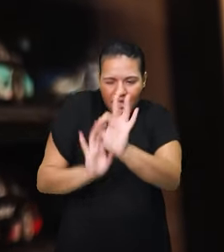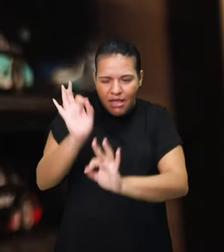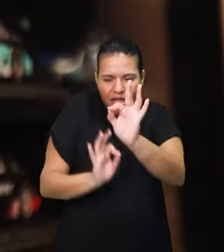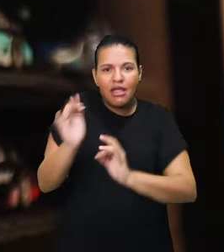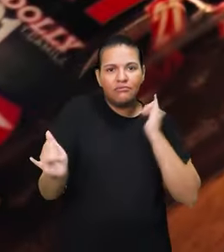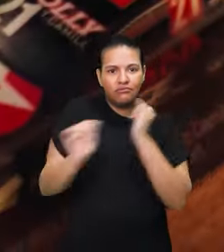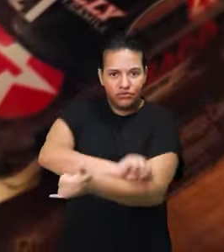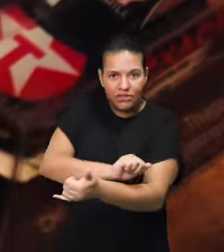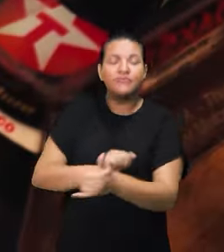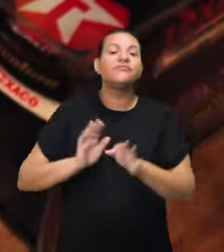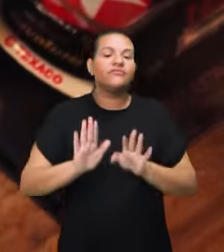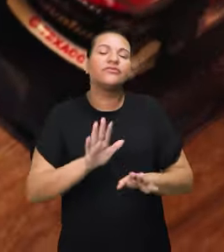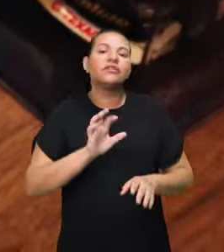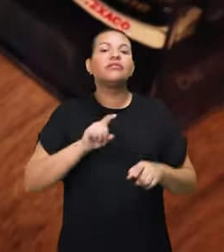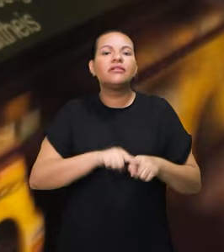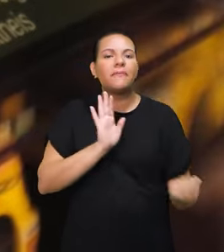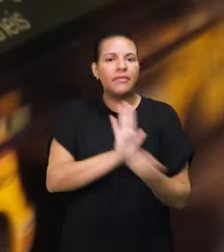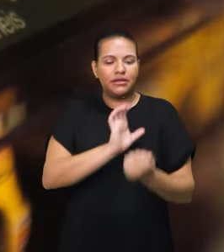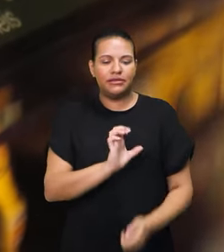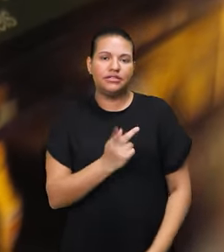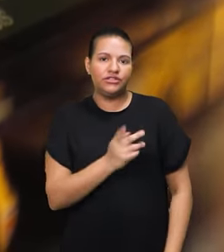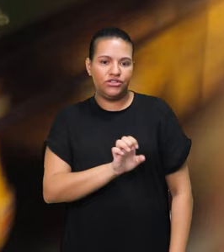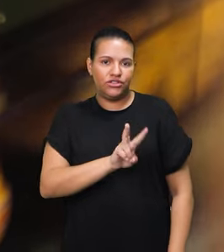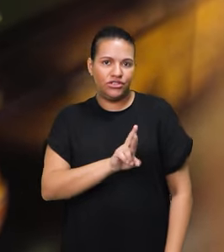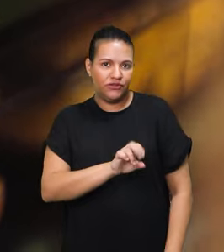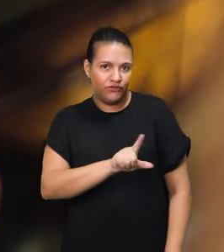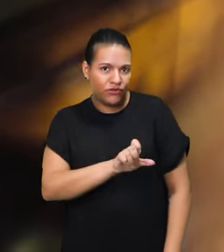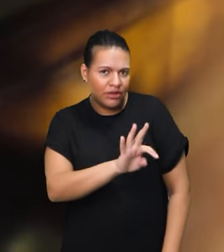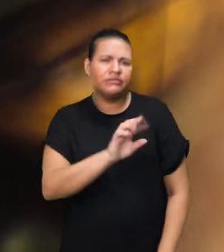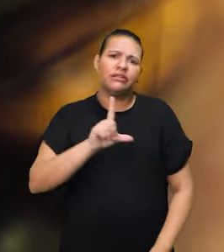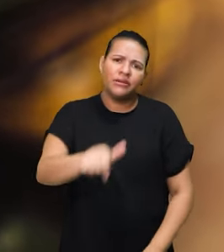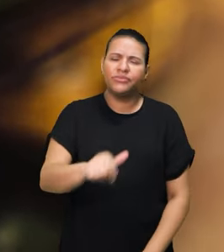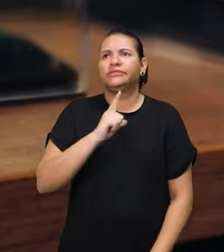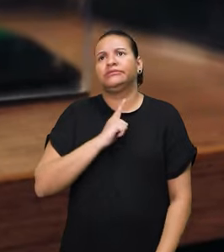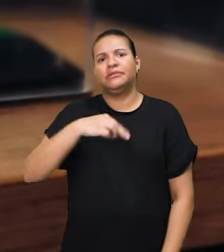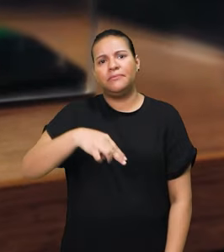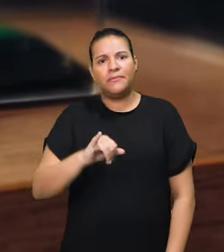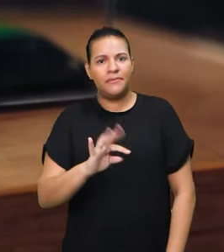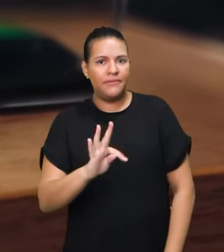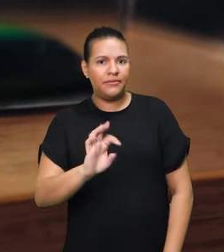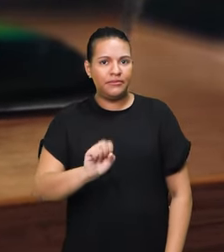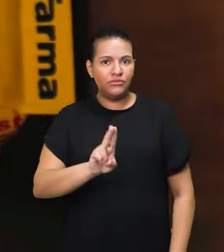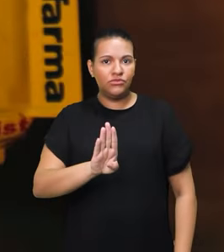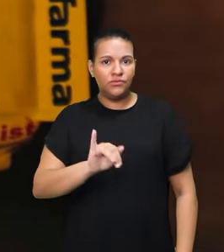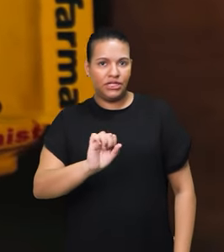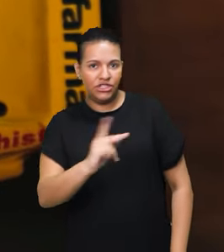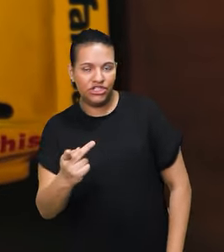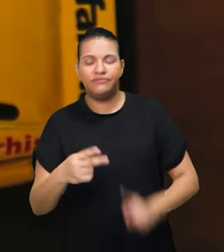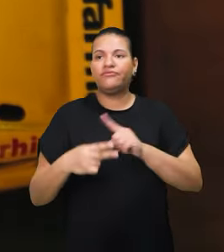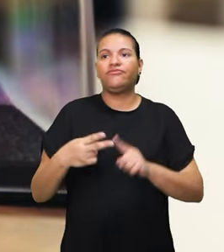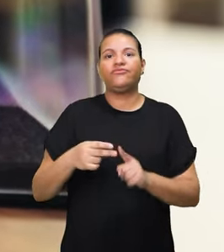difer promocional do fabricante de Chevrolet aí depois vieram outros fabricantes chegou Mitsubish chegou